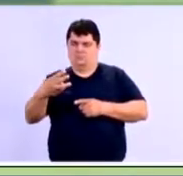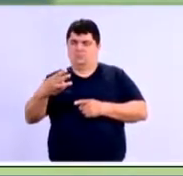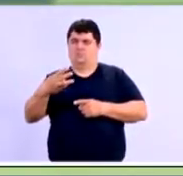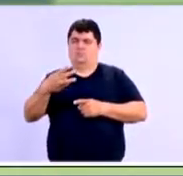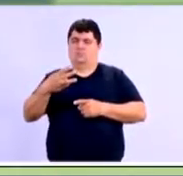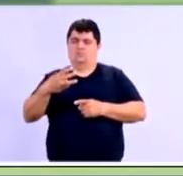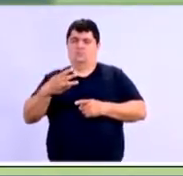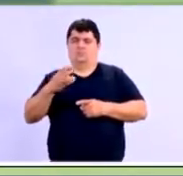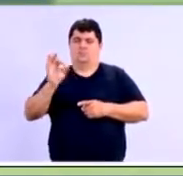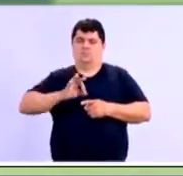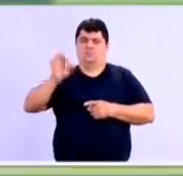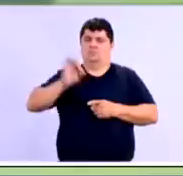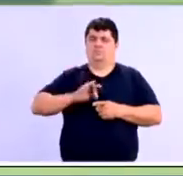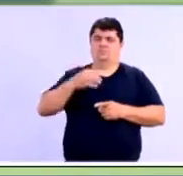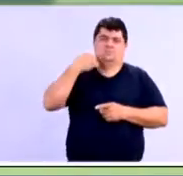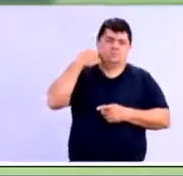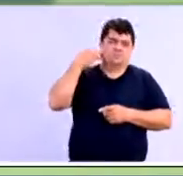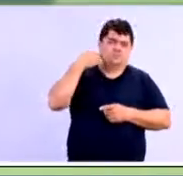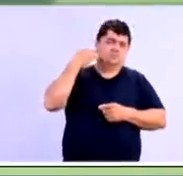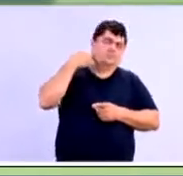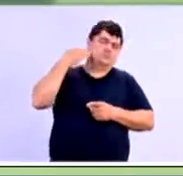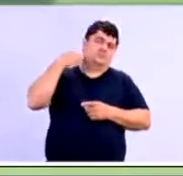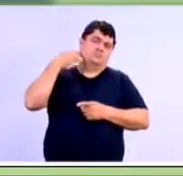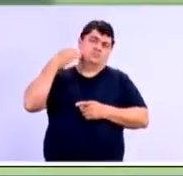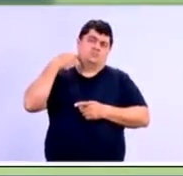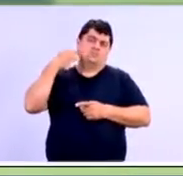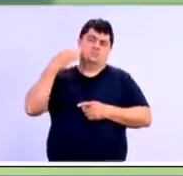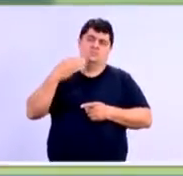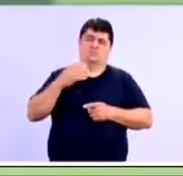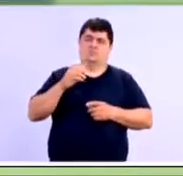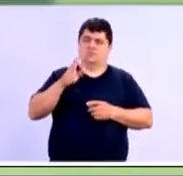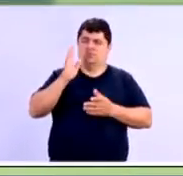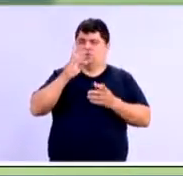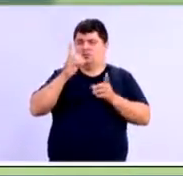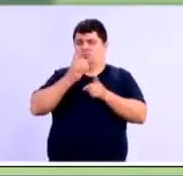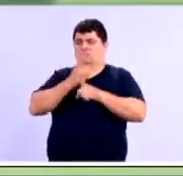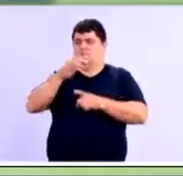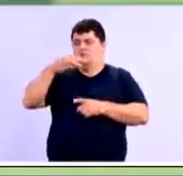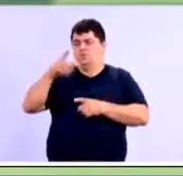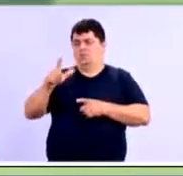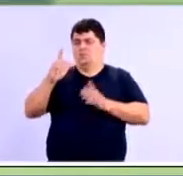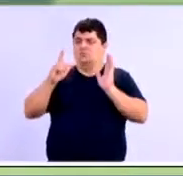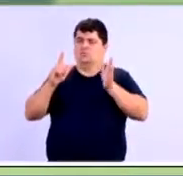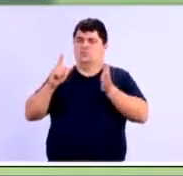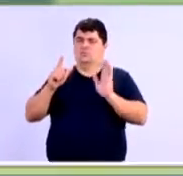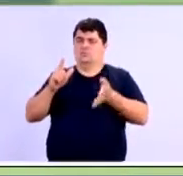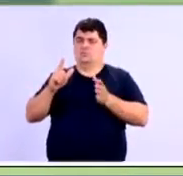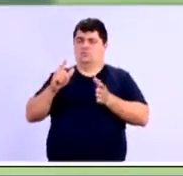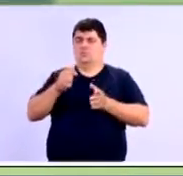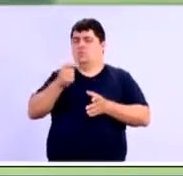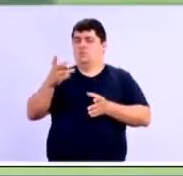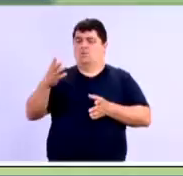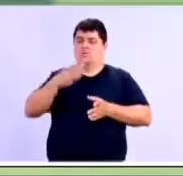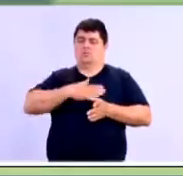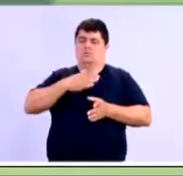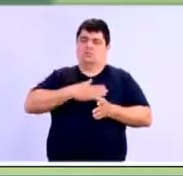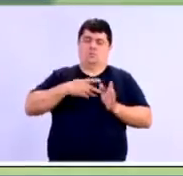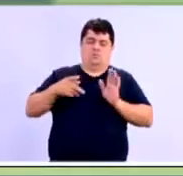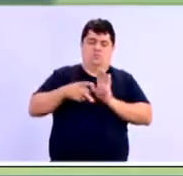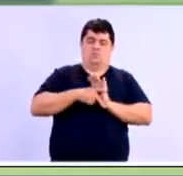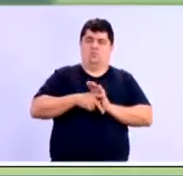margem líquida, ok? Que é ML. Então, eu cheguei aqui na minha margem líquida, ou seja, o quanto sobrou para mim e para os